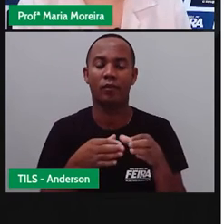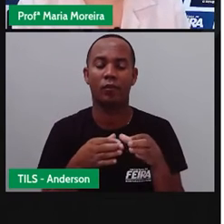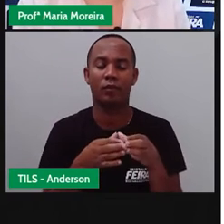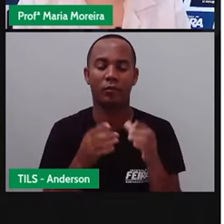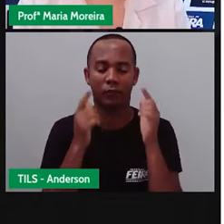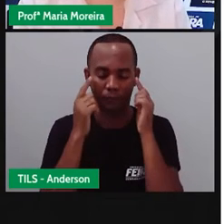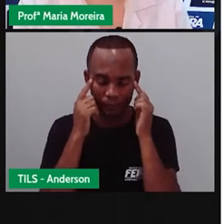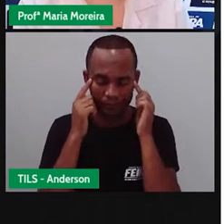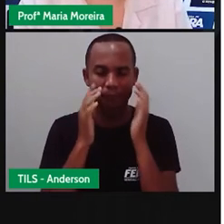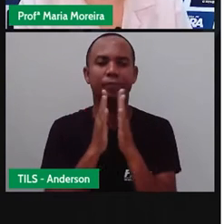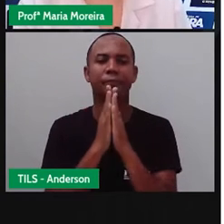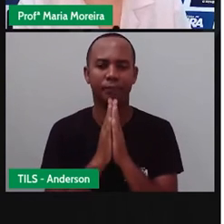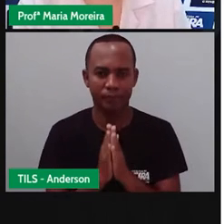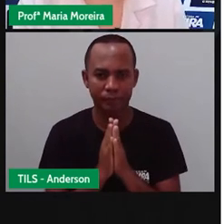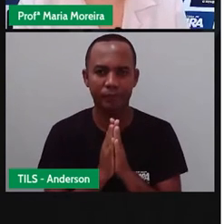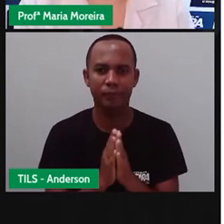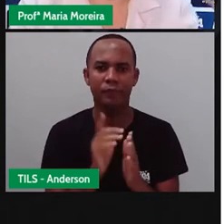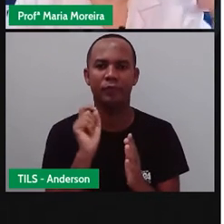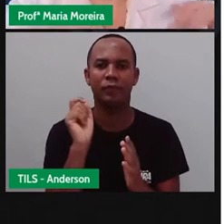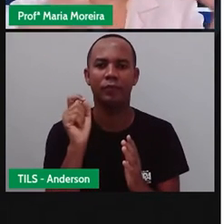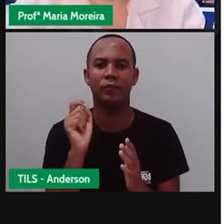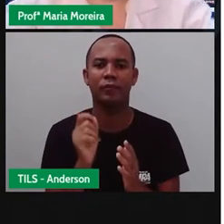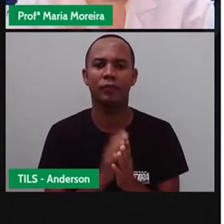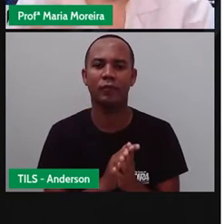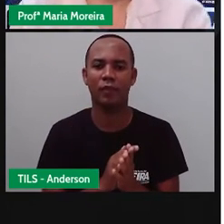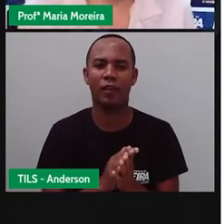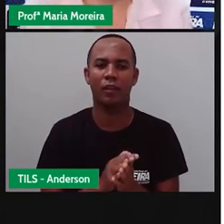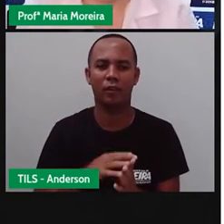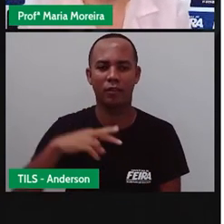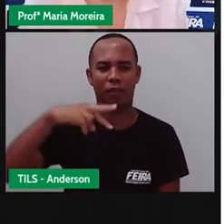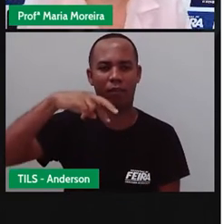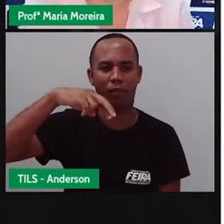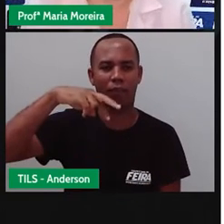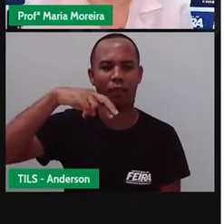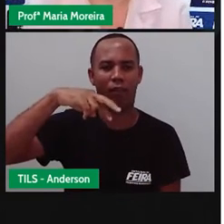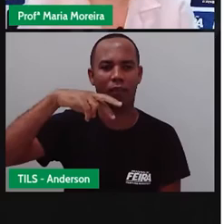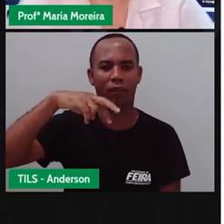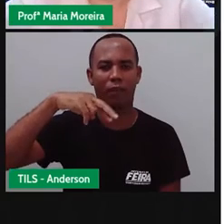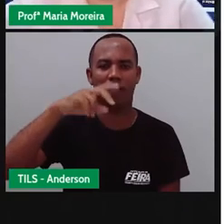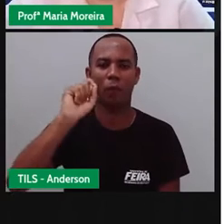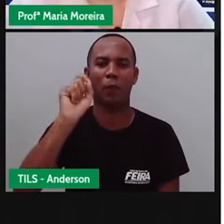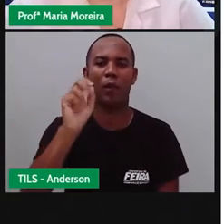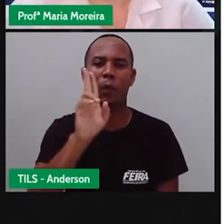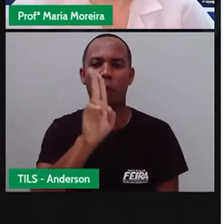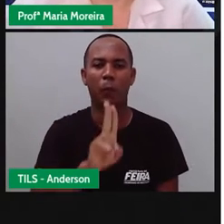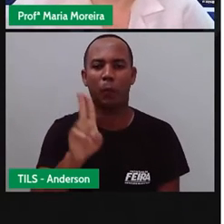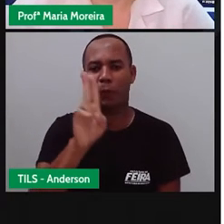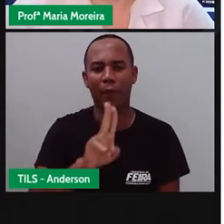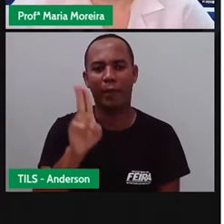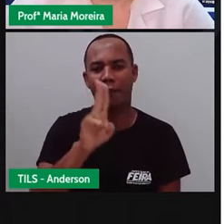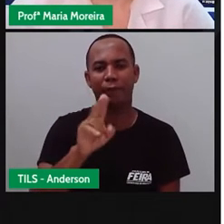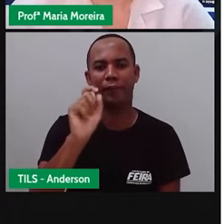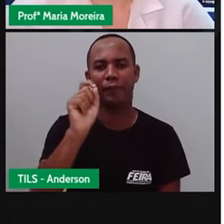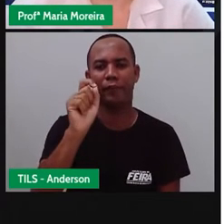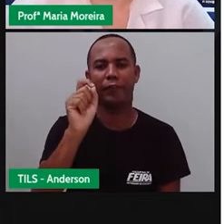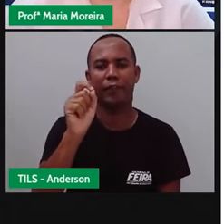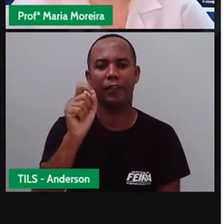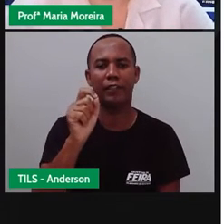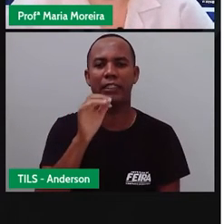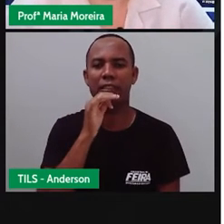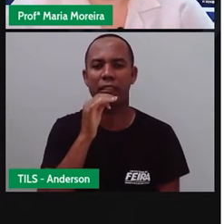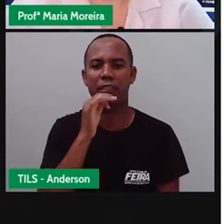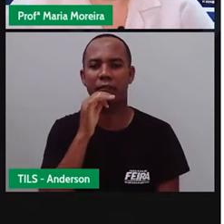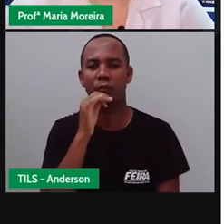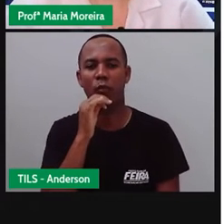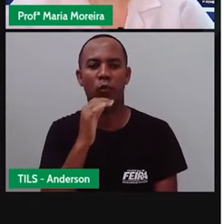usavam Palitos onde coincidência né eles comer com palitinhos eles também usar no Palitos né para fazer o que as